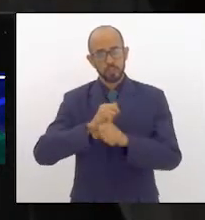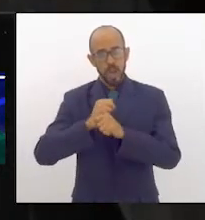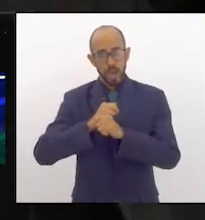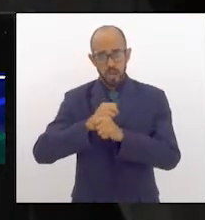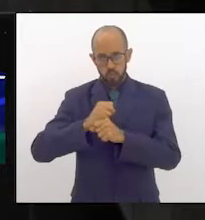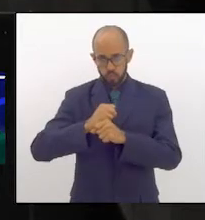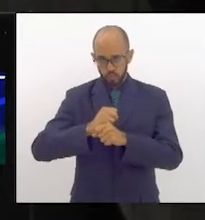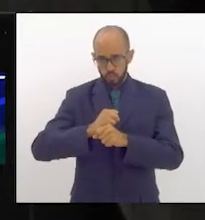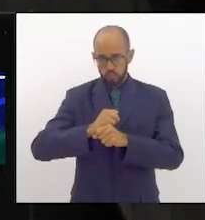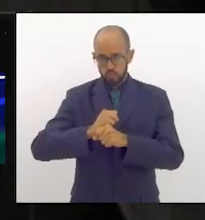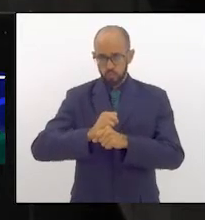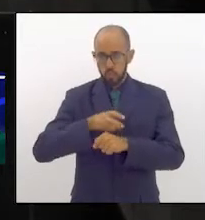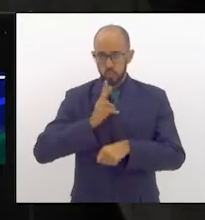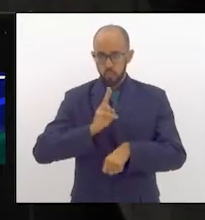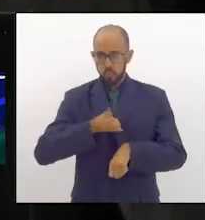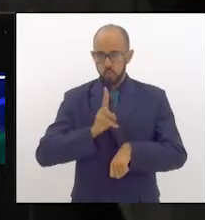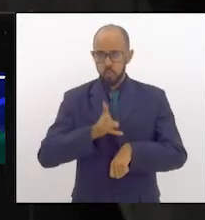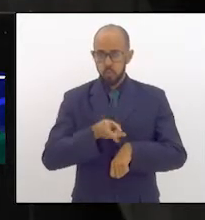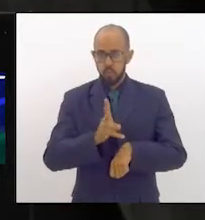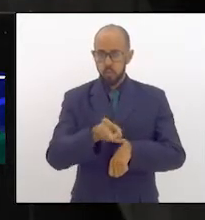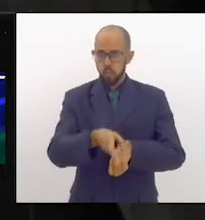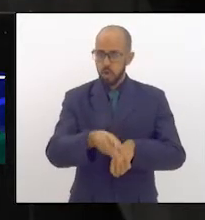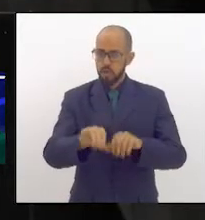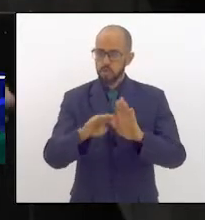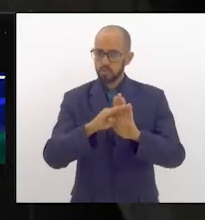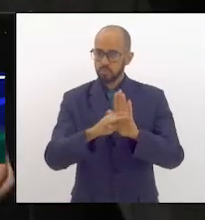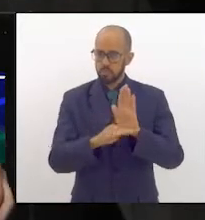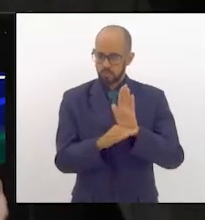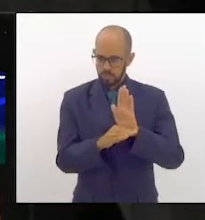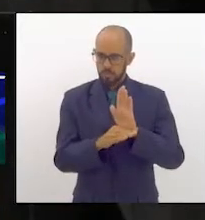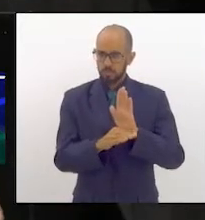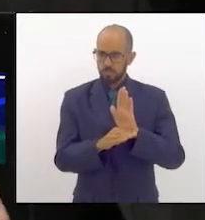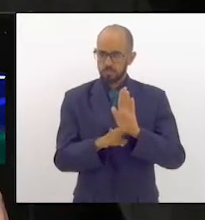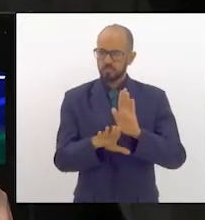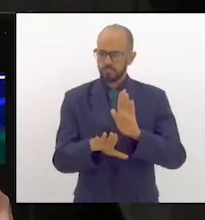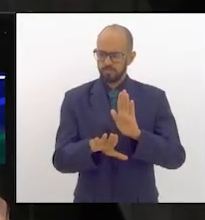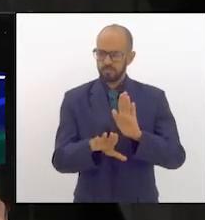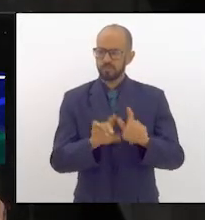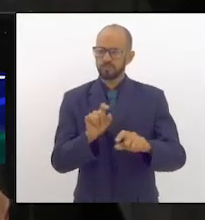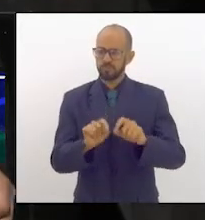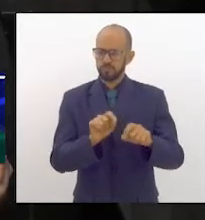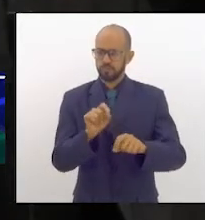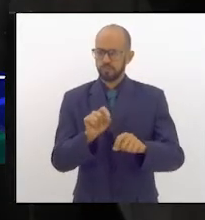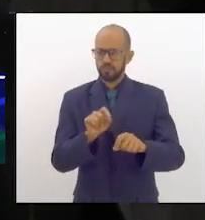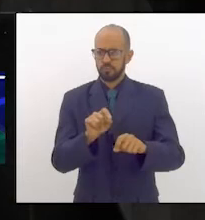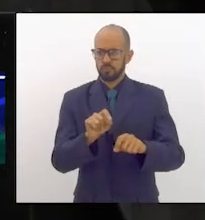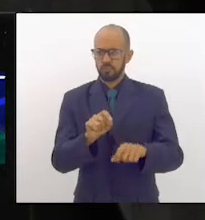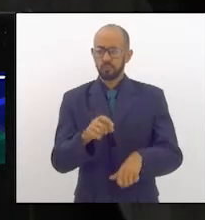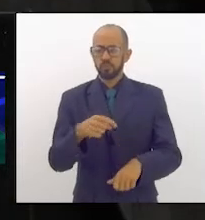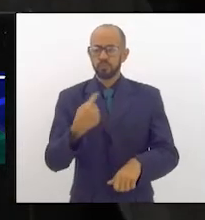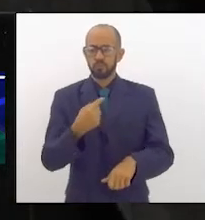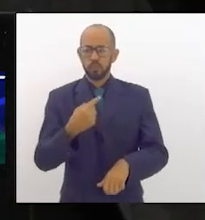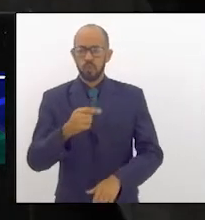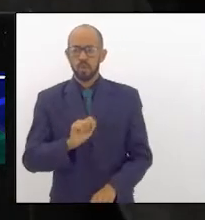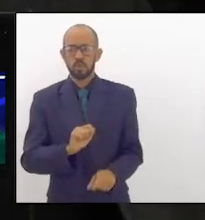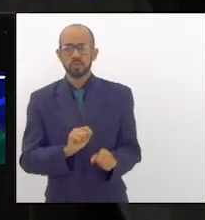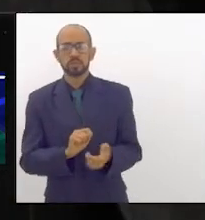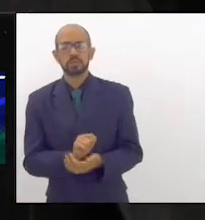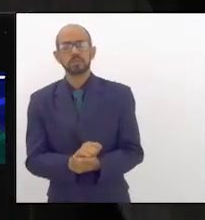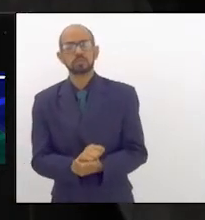bem fundamentado sobre a o programa Jovem Aprendiz hora qual não foi a nossa